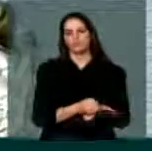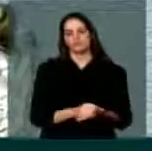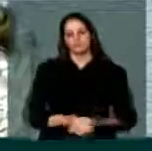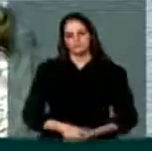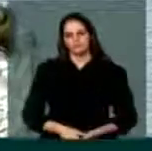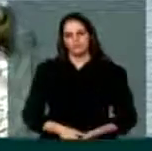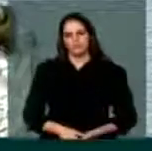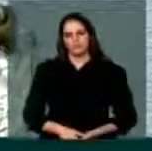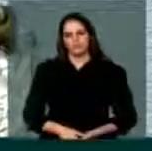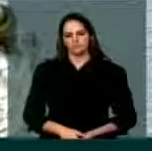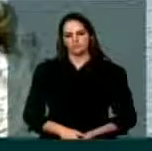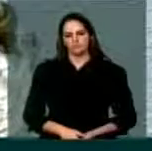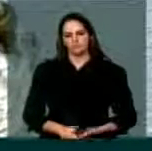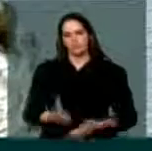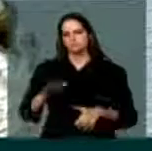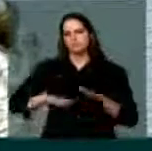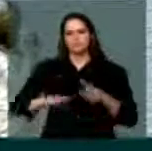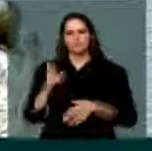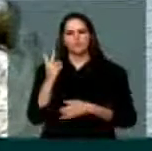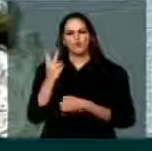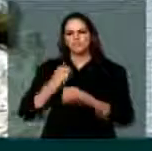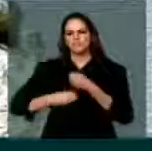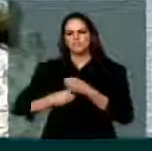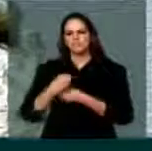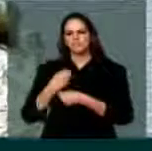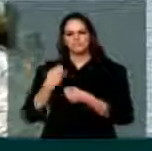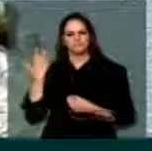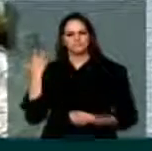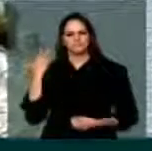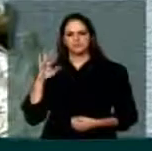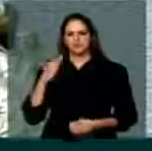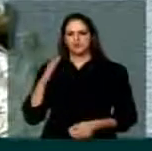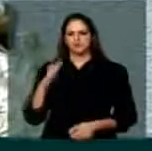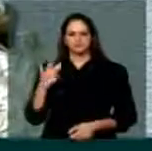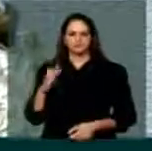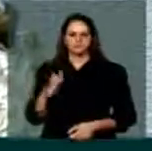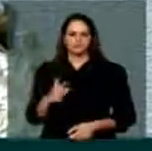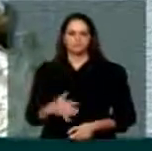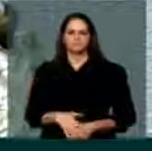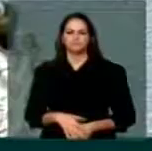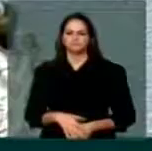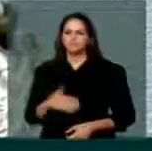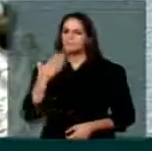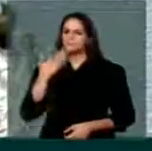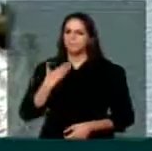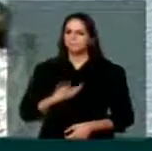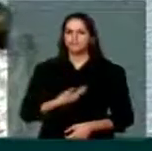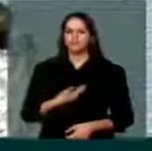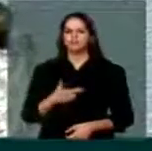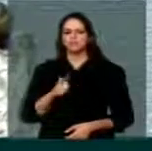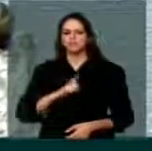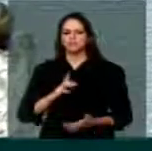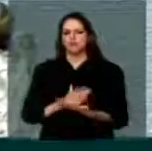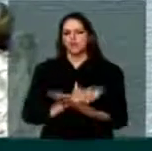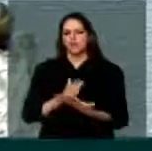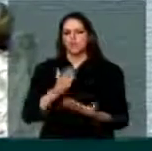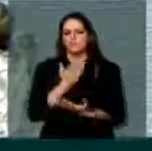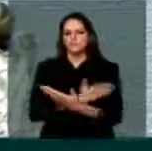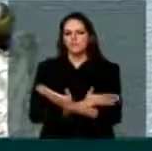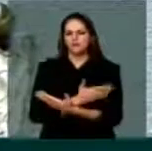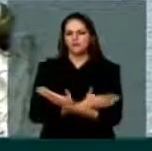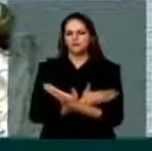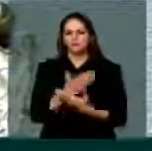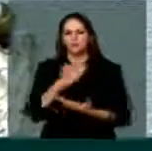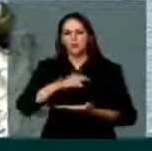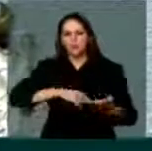Talvez há uns 2 anos atrás, já há bastante tempo, ele me pediu, eu tinha algumas pastas, alguns